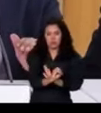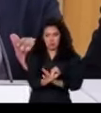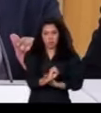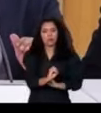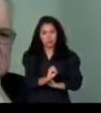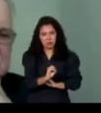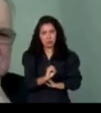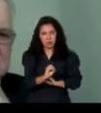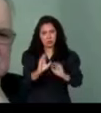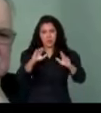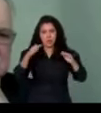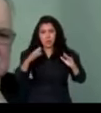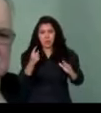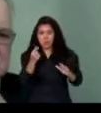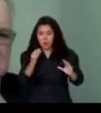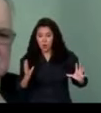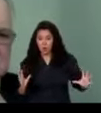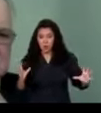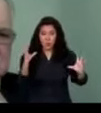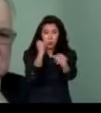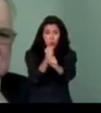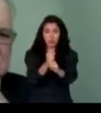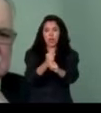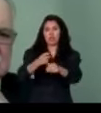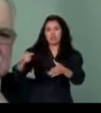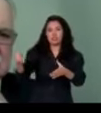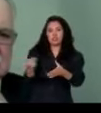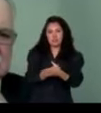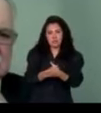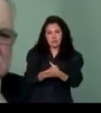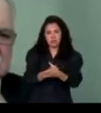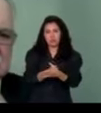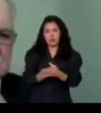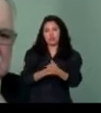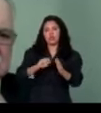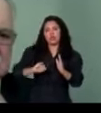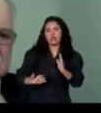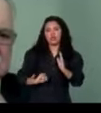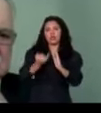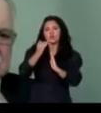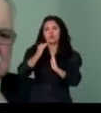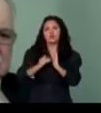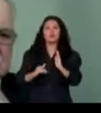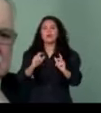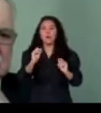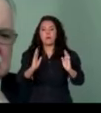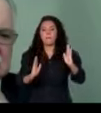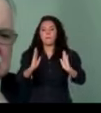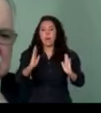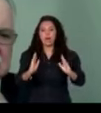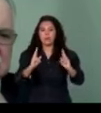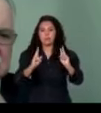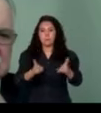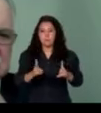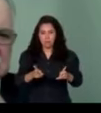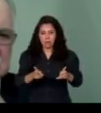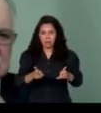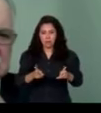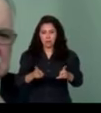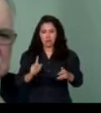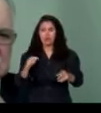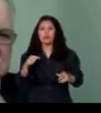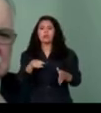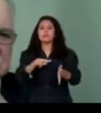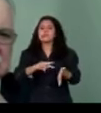da dívida pelo mesmo prazo O que significa dizer que nós vamos poder contar